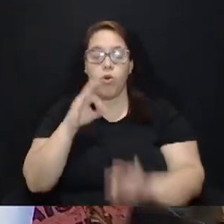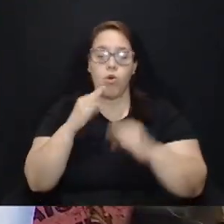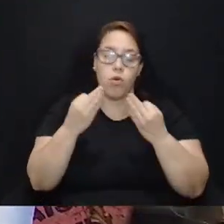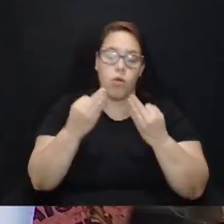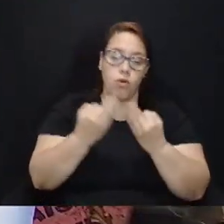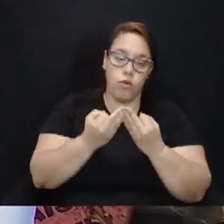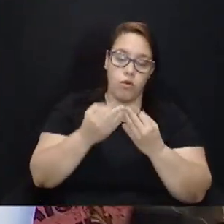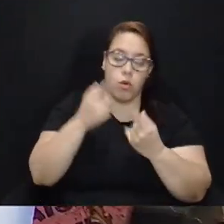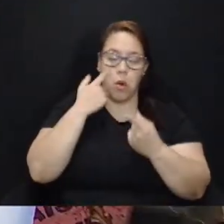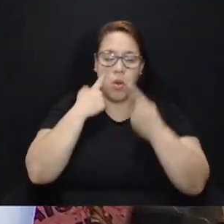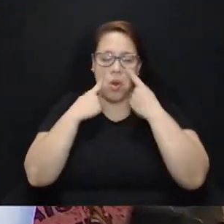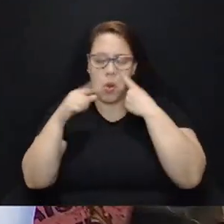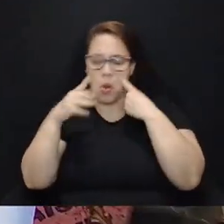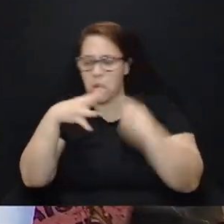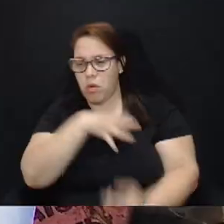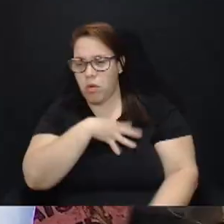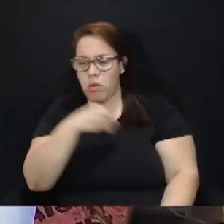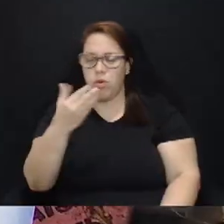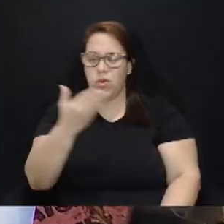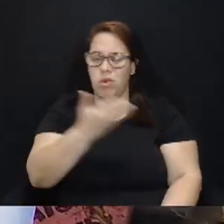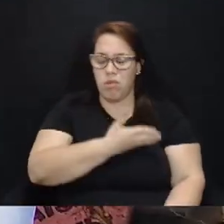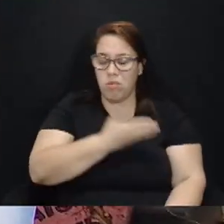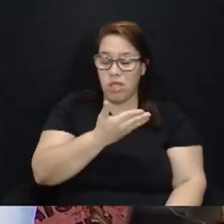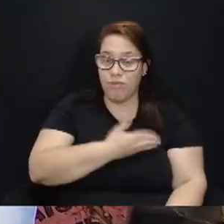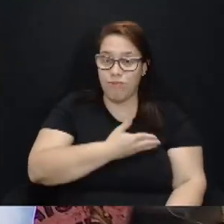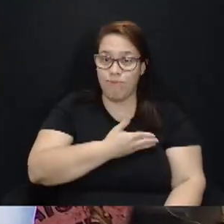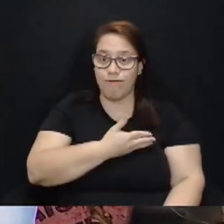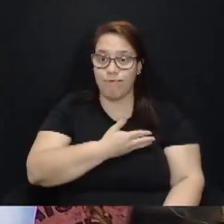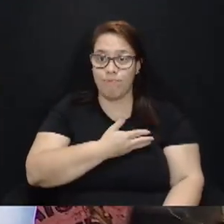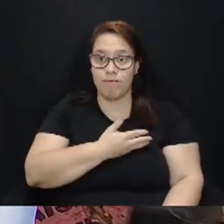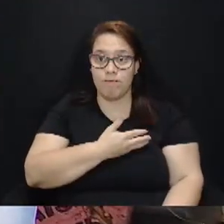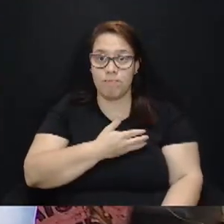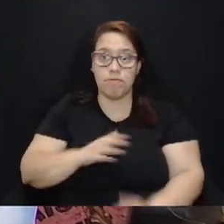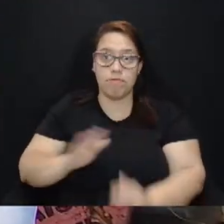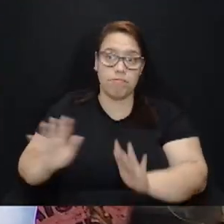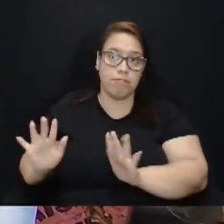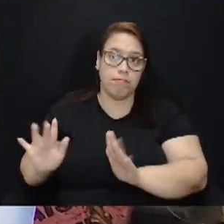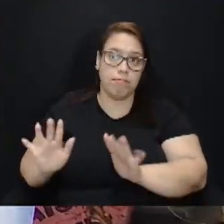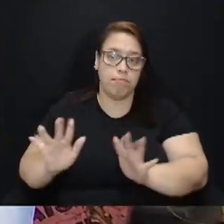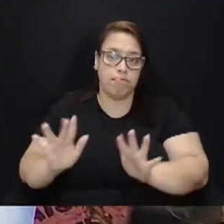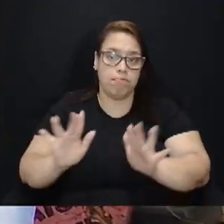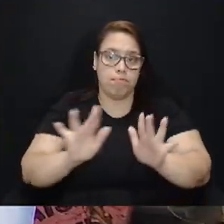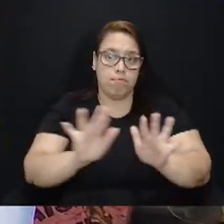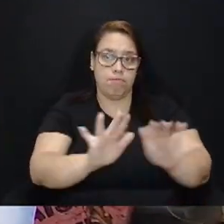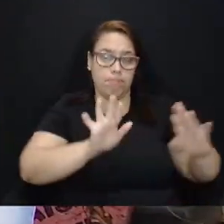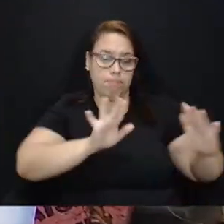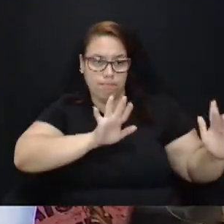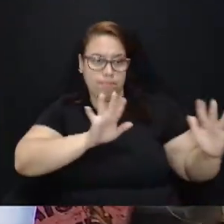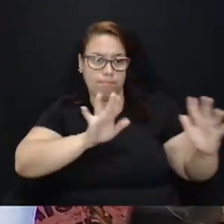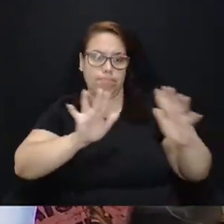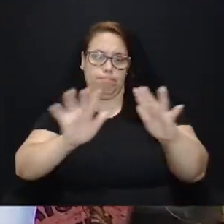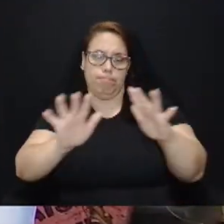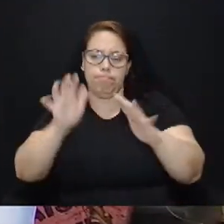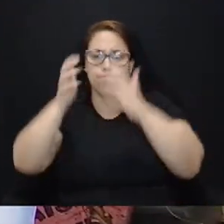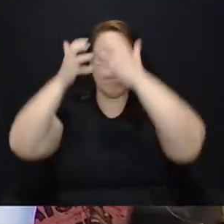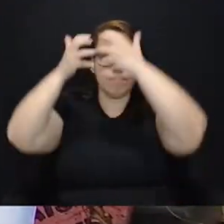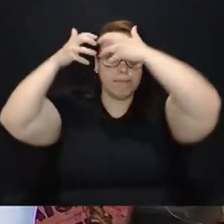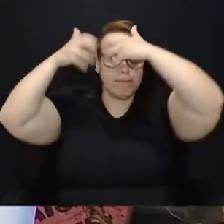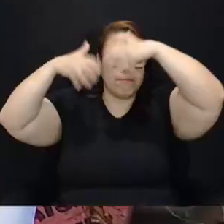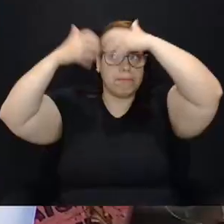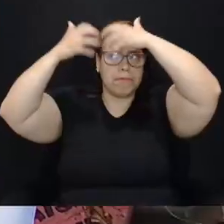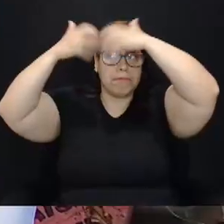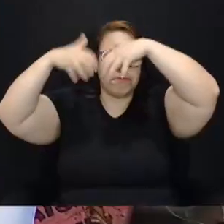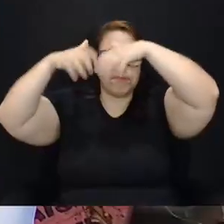pessoas, amigos, uma multidão caminhando e chorando e refletindo. Estava